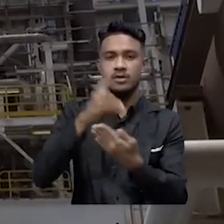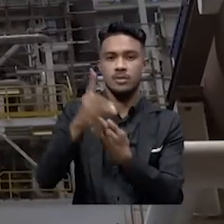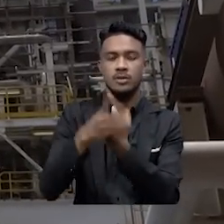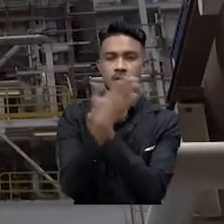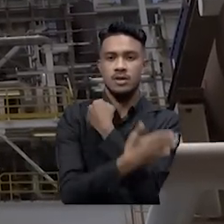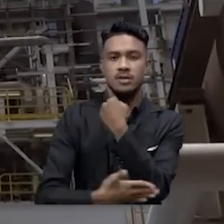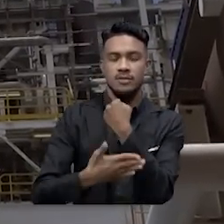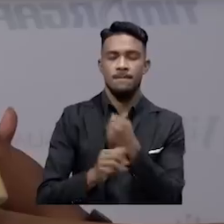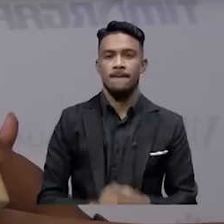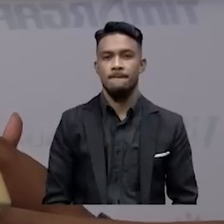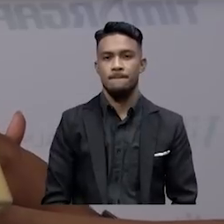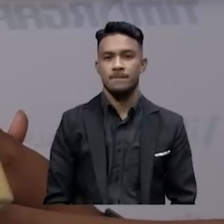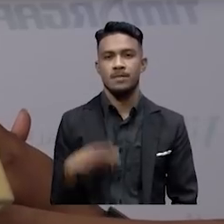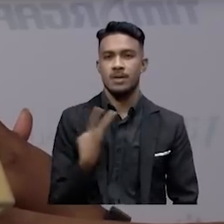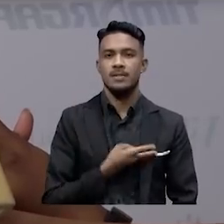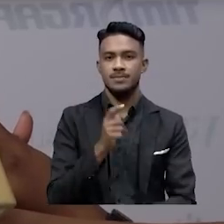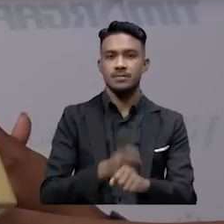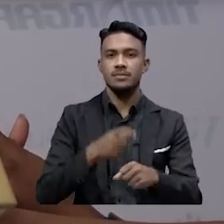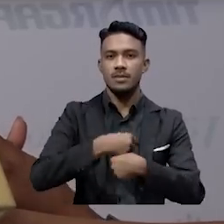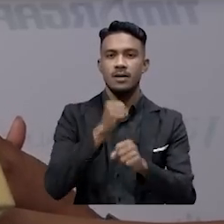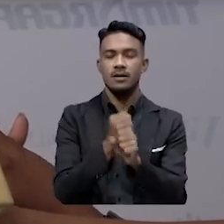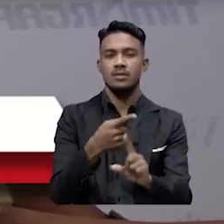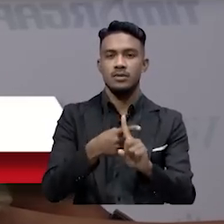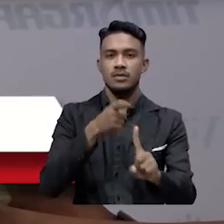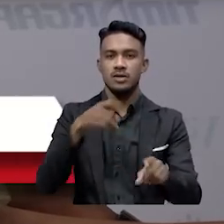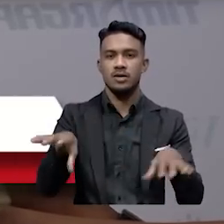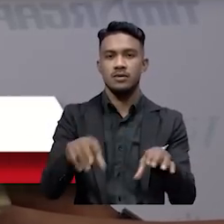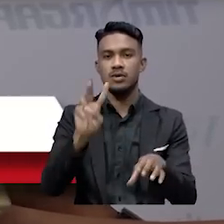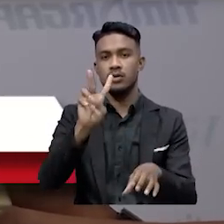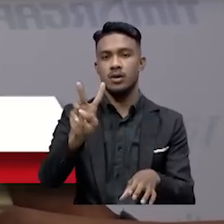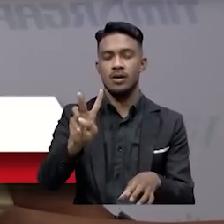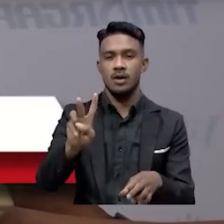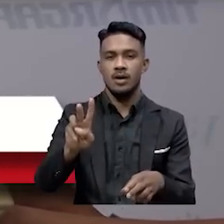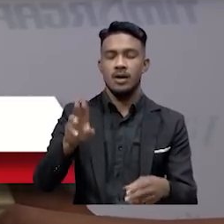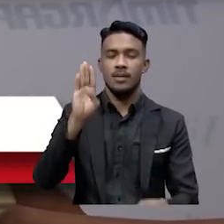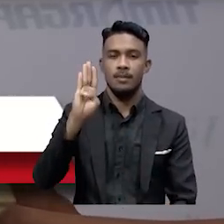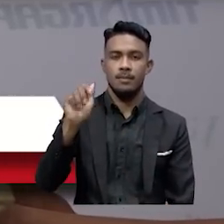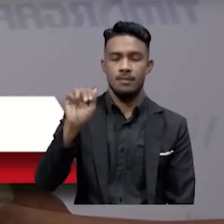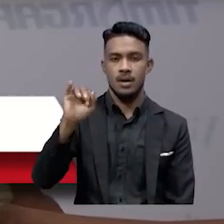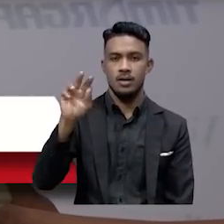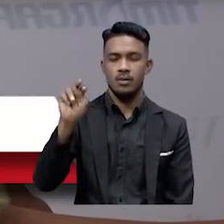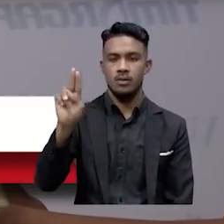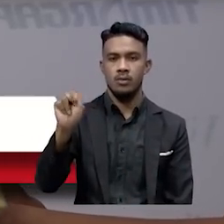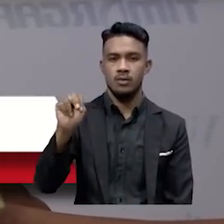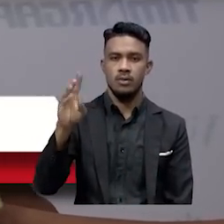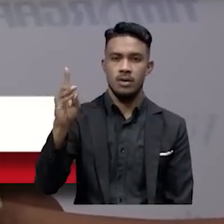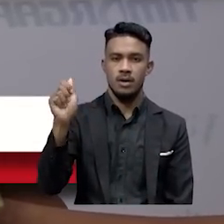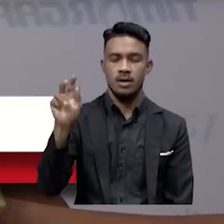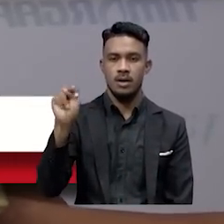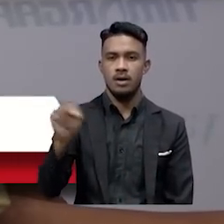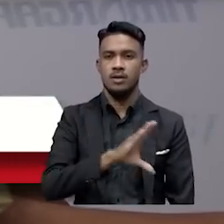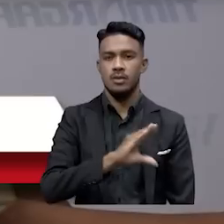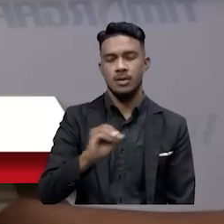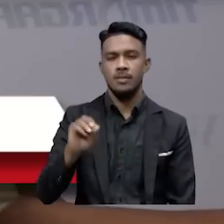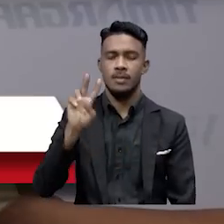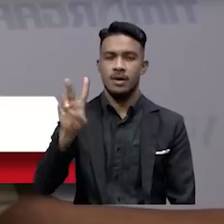nenian. Ita durante ne produs de tu se campo rua ne kala campo bai undan hukitan kitan para teona ia 2005 agora bai undan